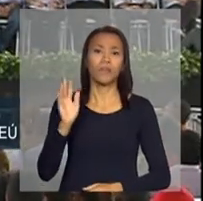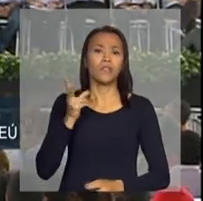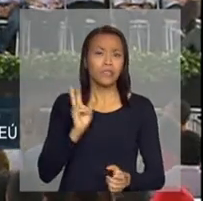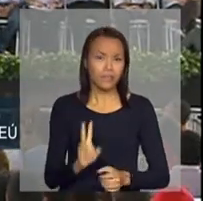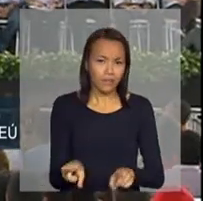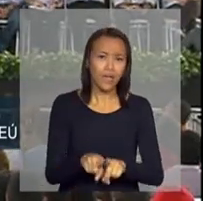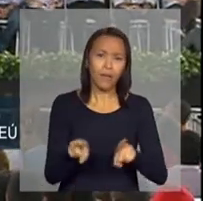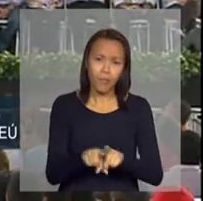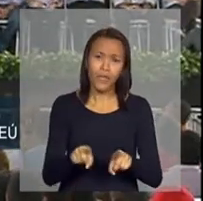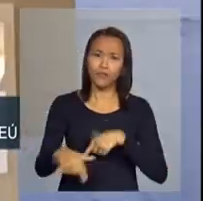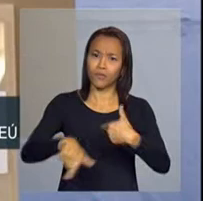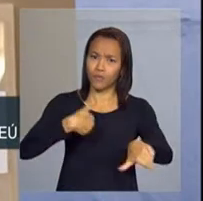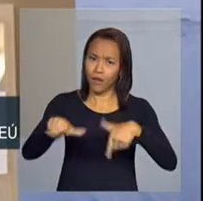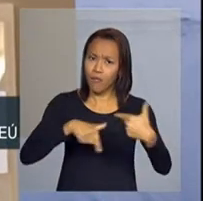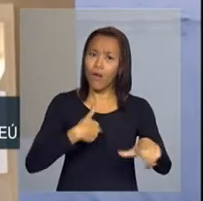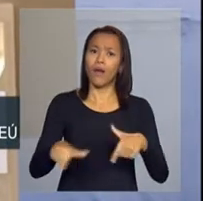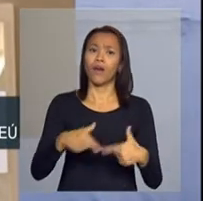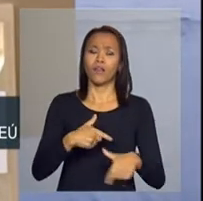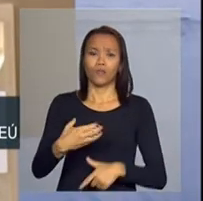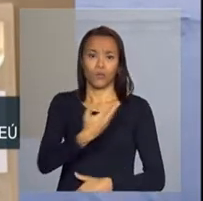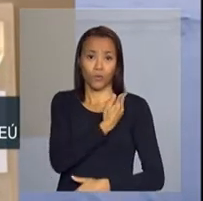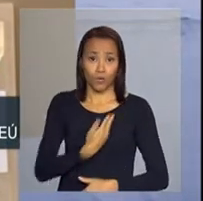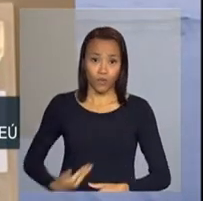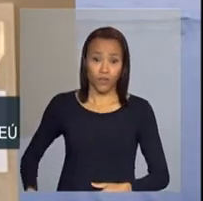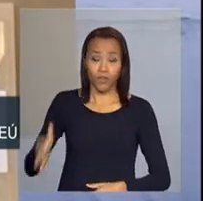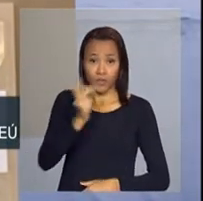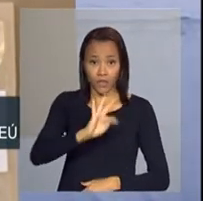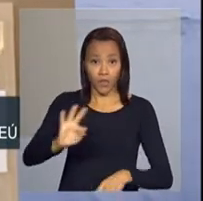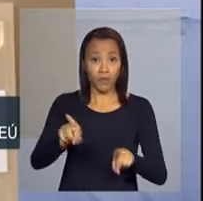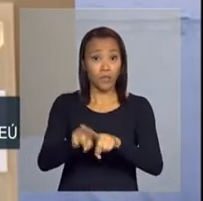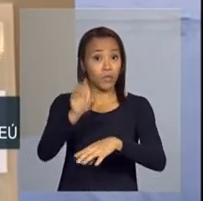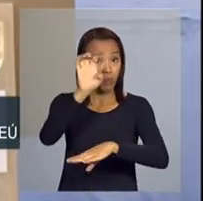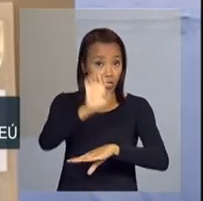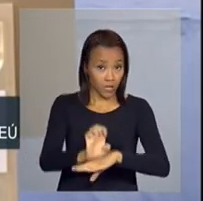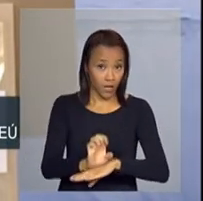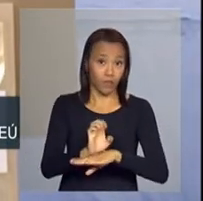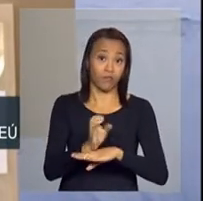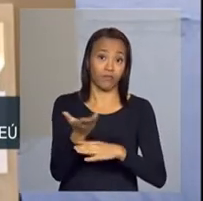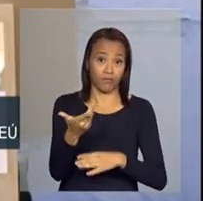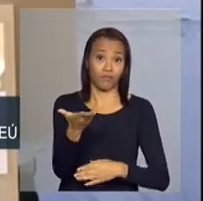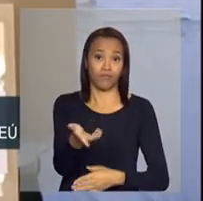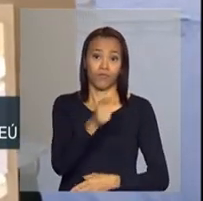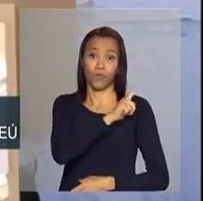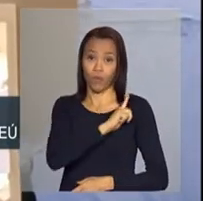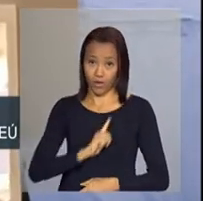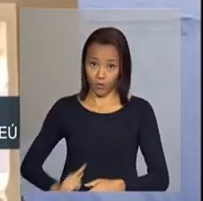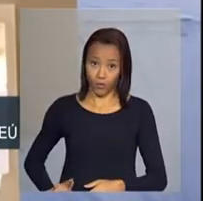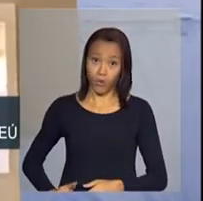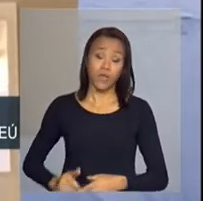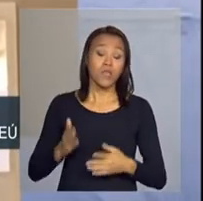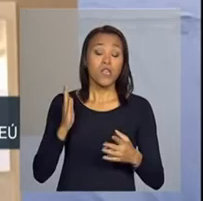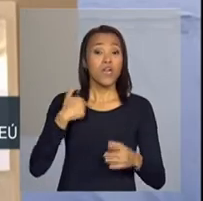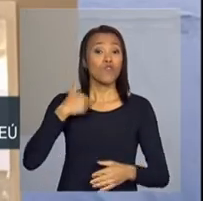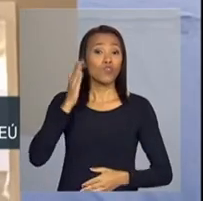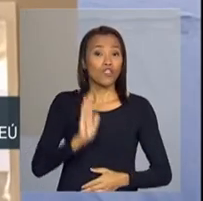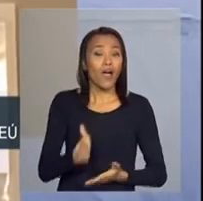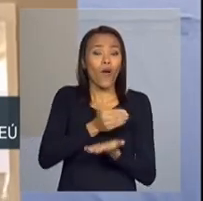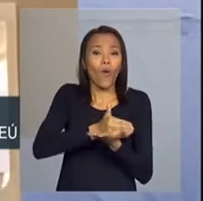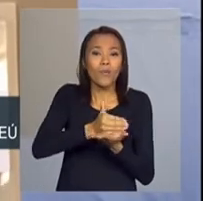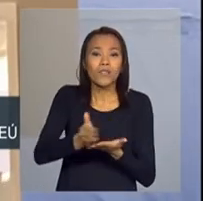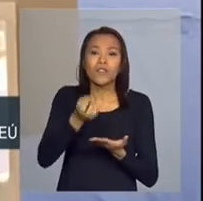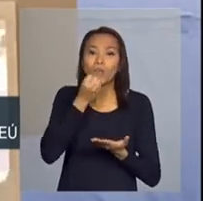ações do governo federal e do governo estadual com o nosso governador Eduardo Campos. Assim como iniciei